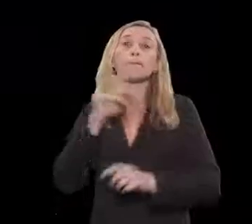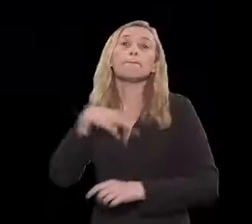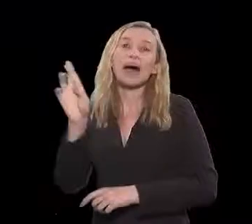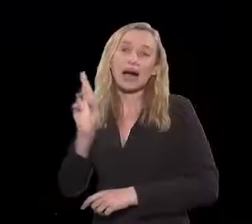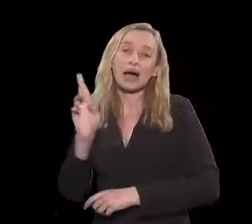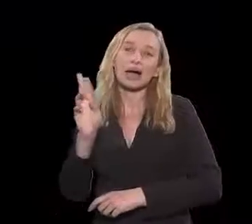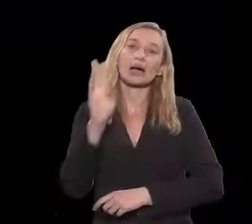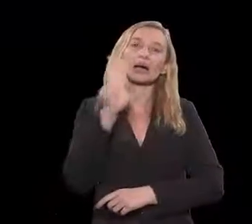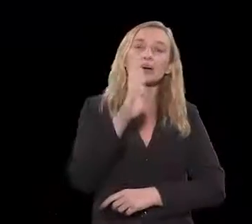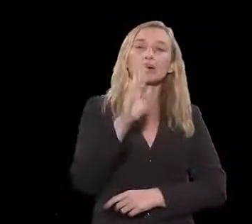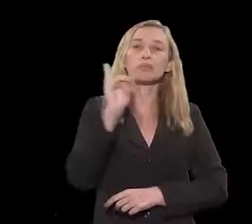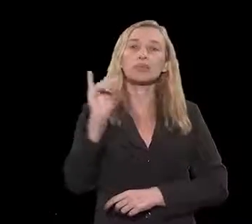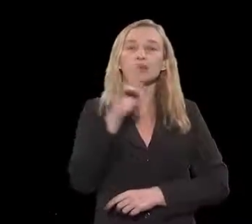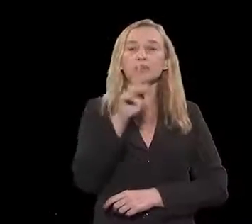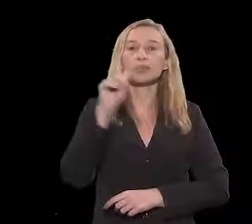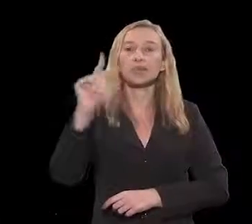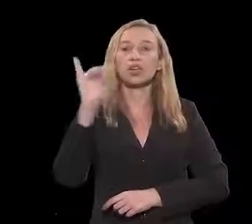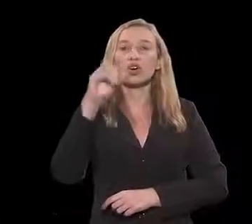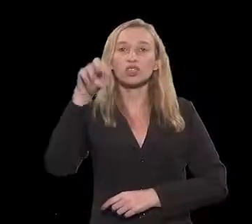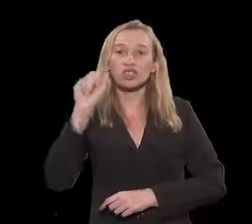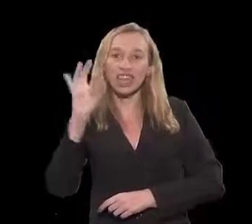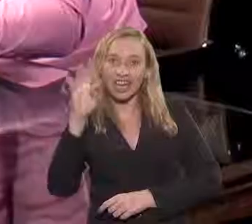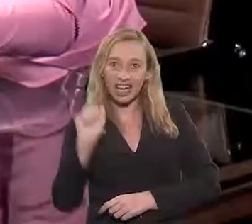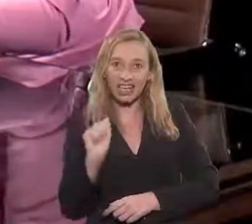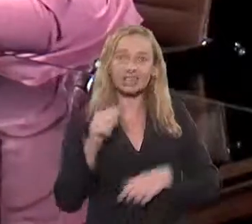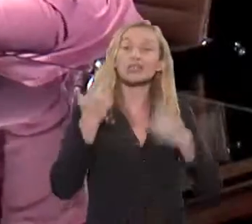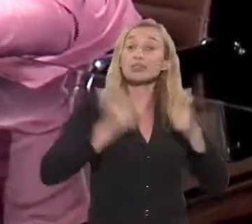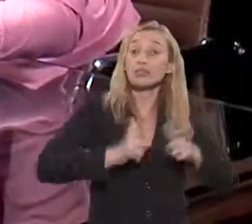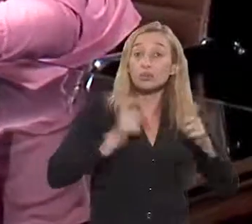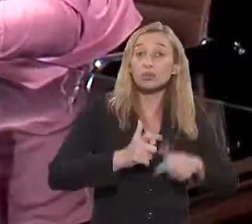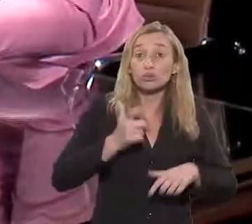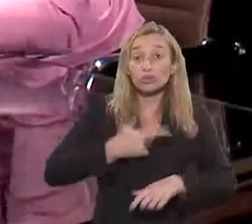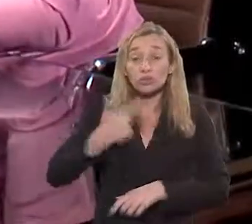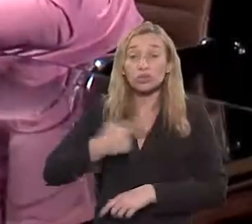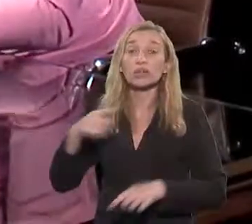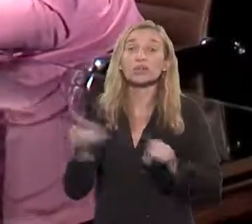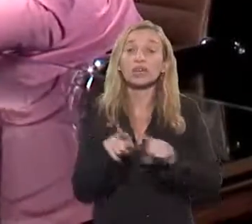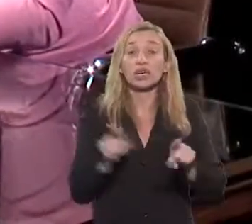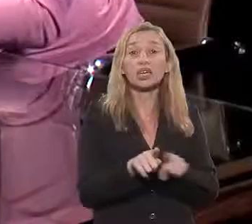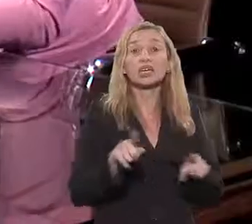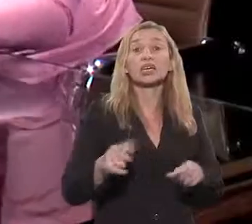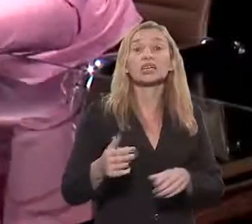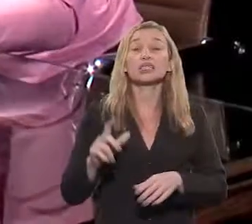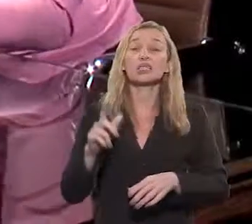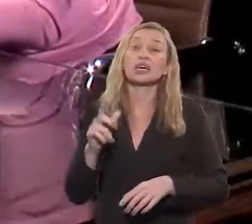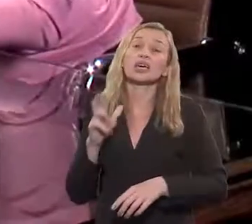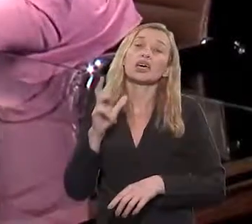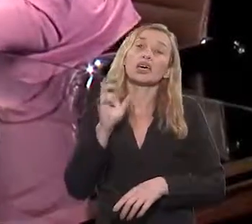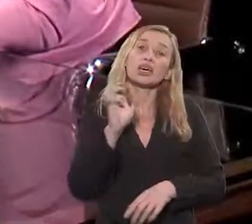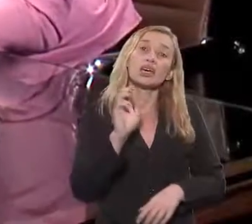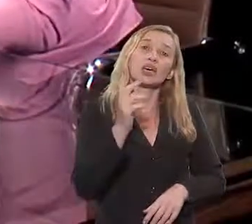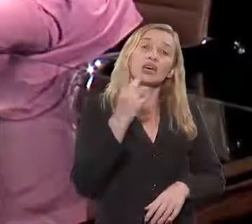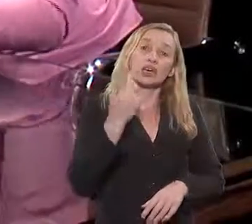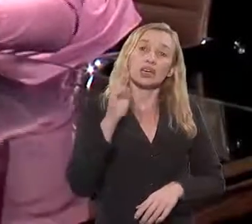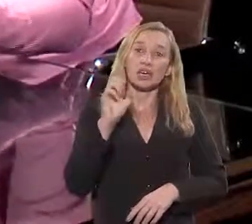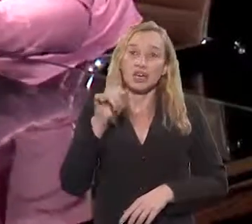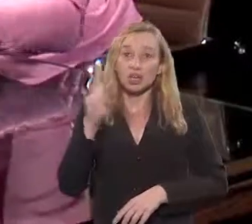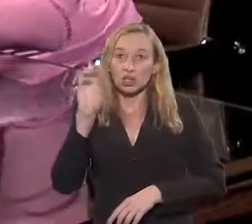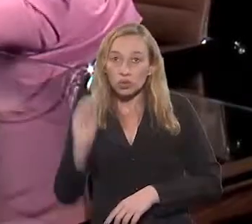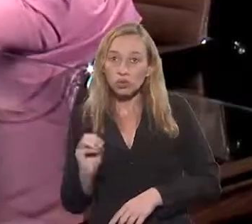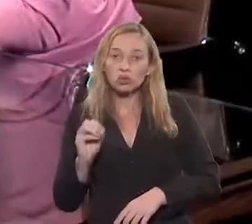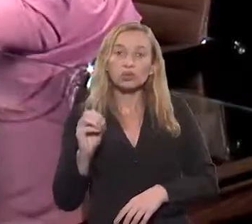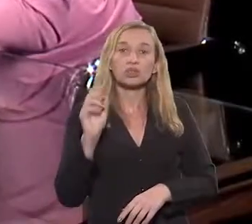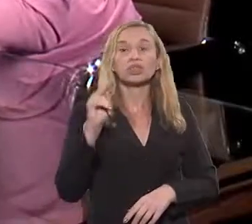Barblioteca. Barblioteca, sim. E segundo, sobre esse samba enredo da Vila, que foi histórico, tradição,